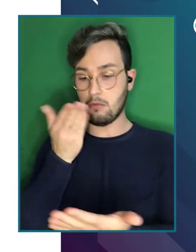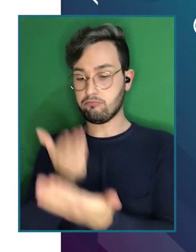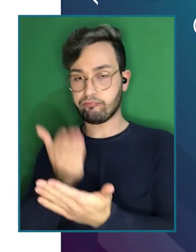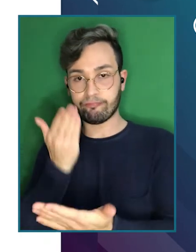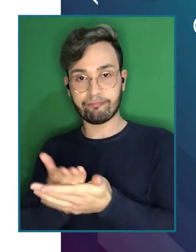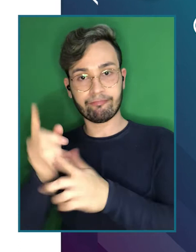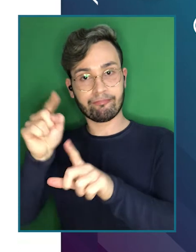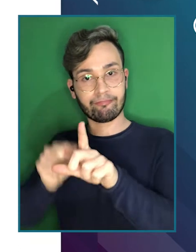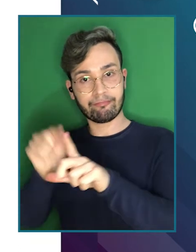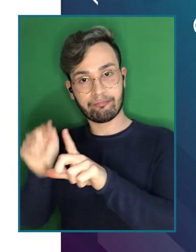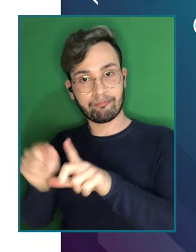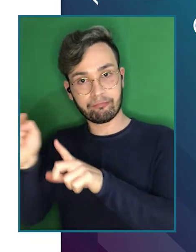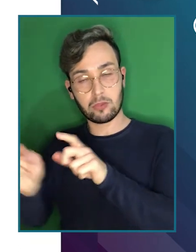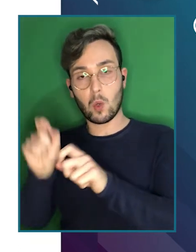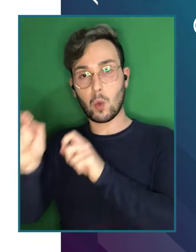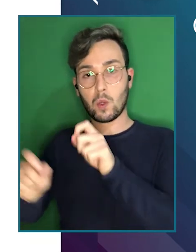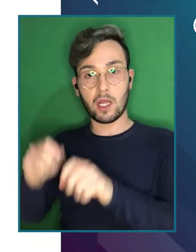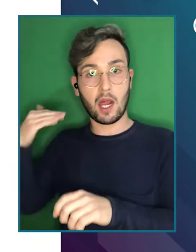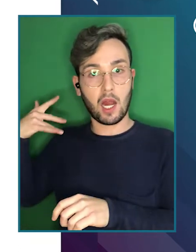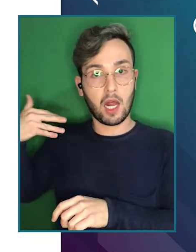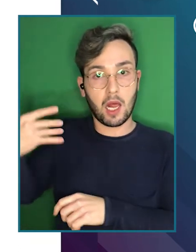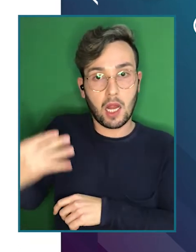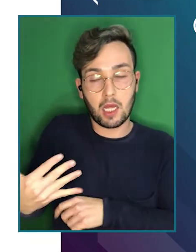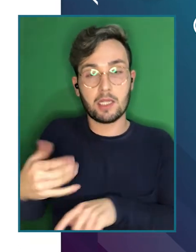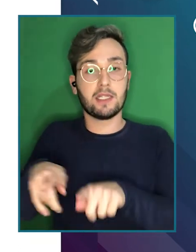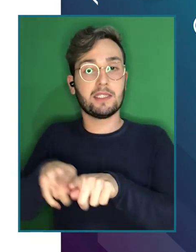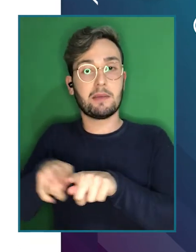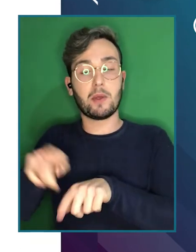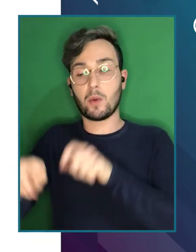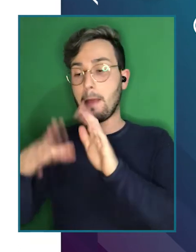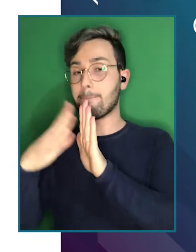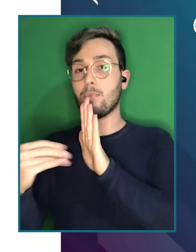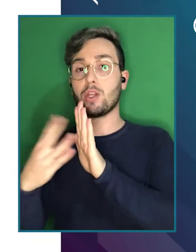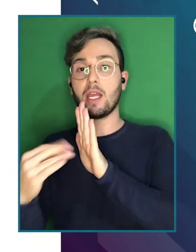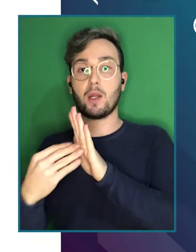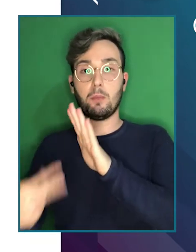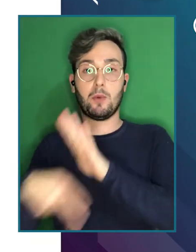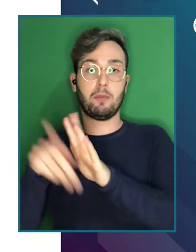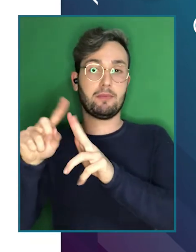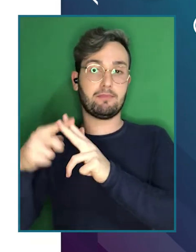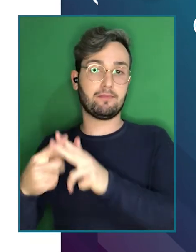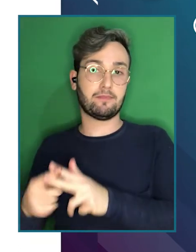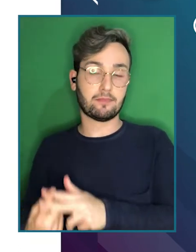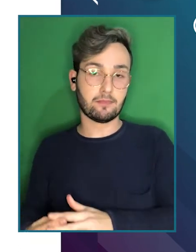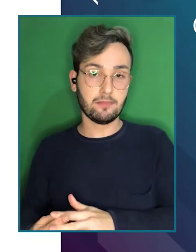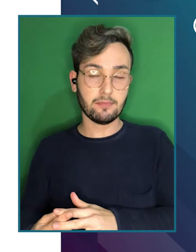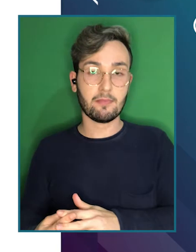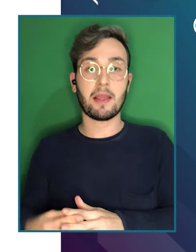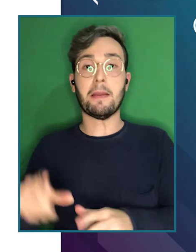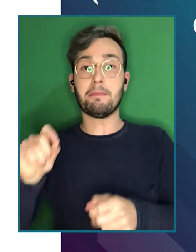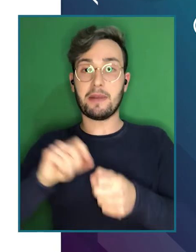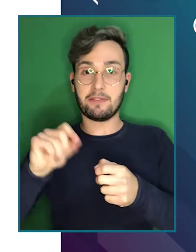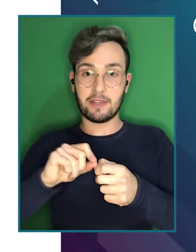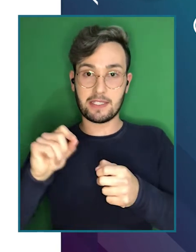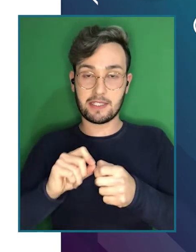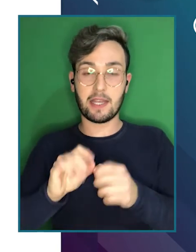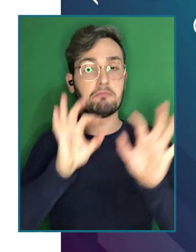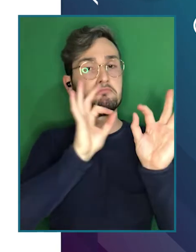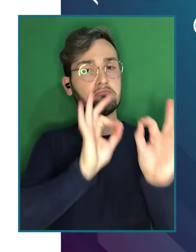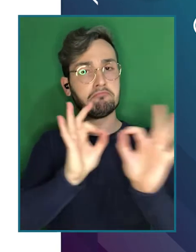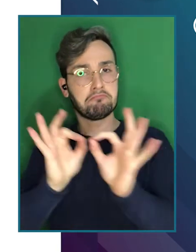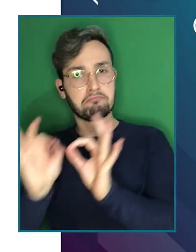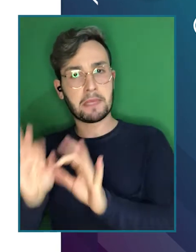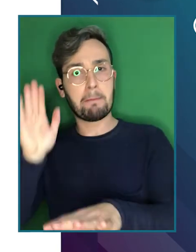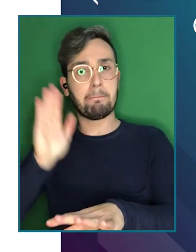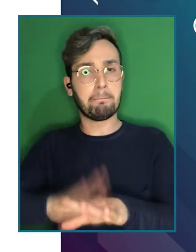componentes, estudos estatísticos sobre o histórico de falhas, bem como modelos de correção, para programar reparos preventivos